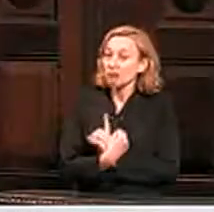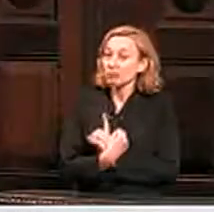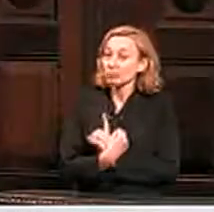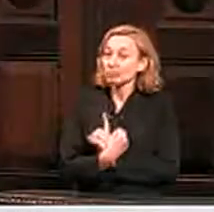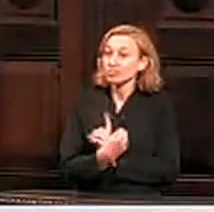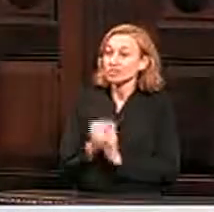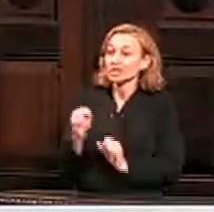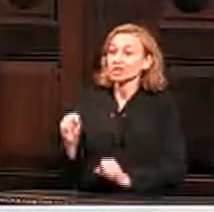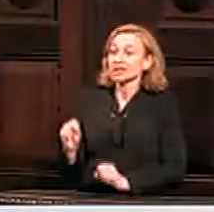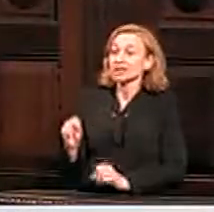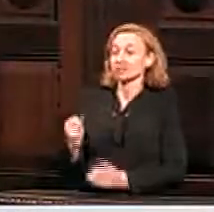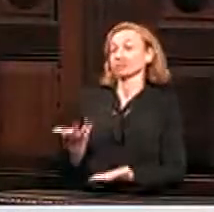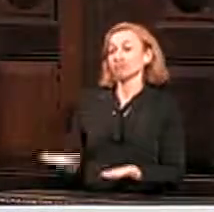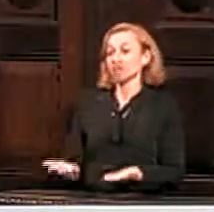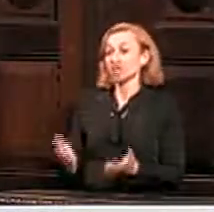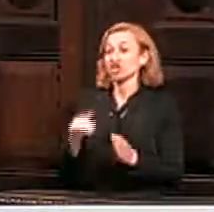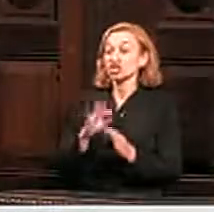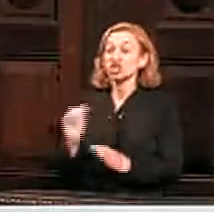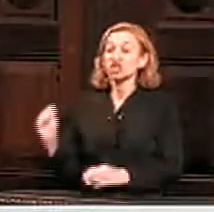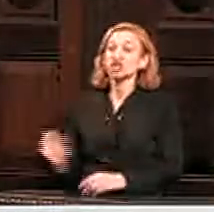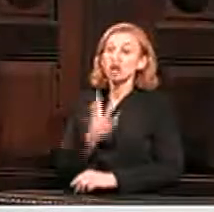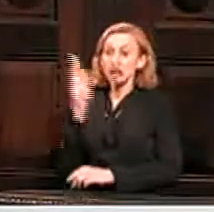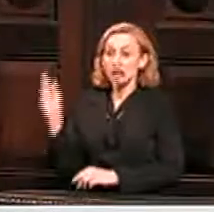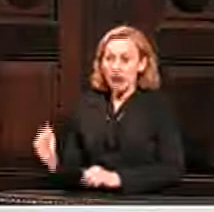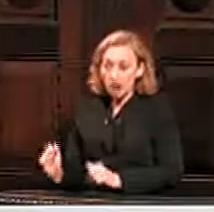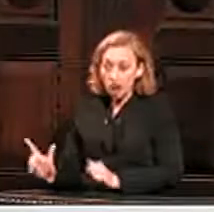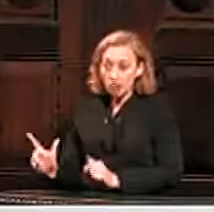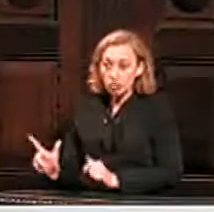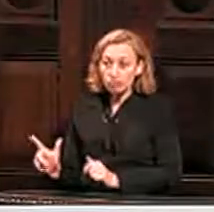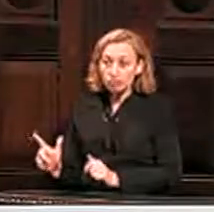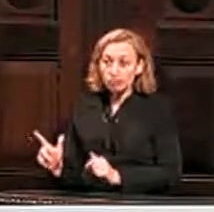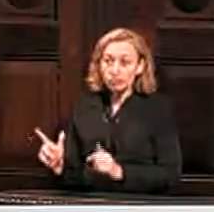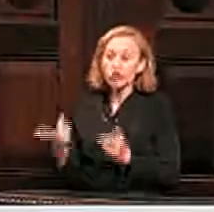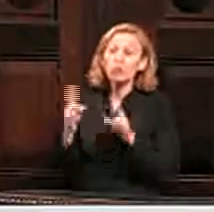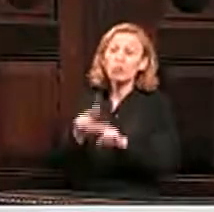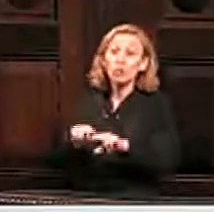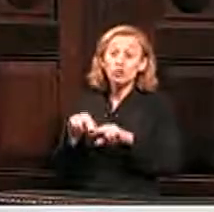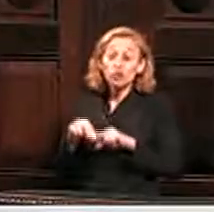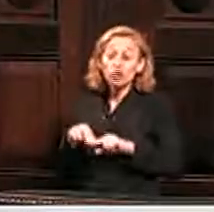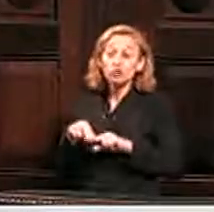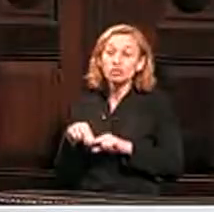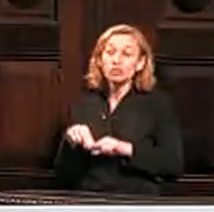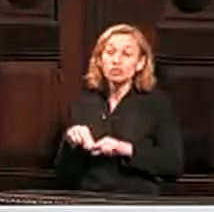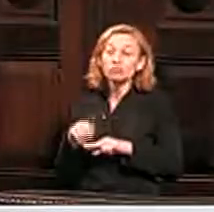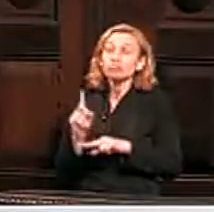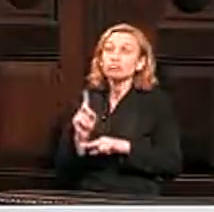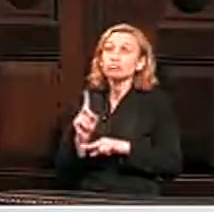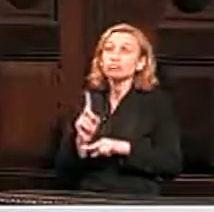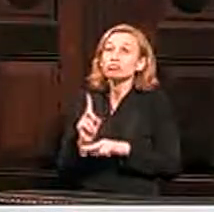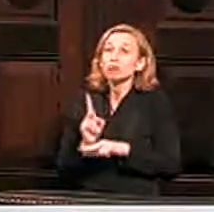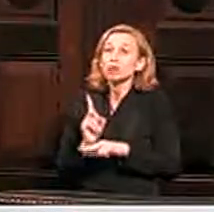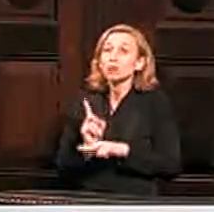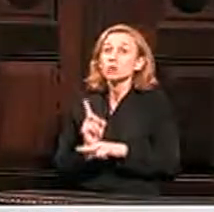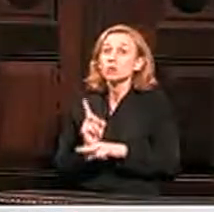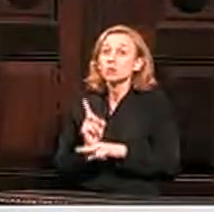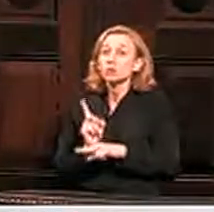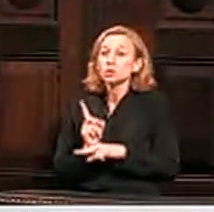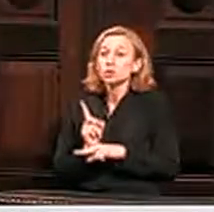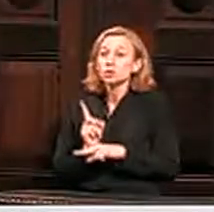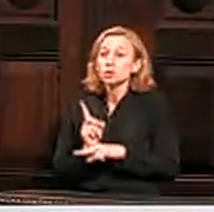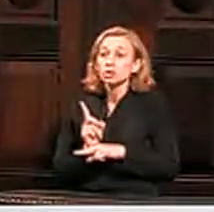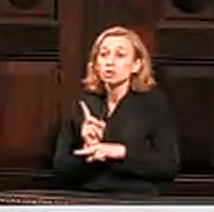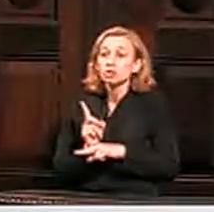nacional, mas que as causas não são, inclusive, levadas